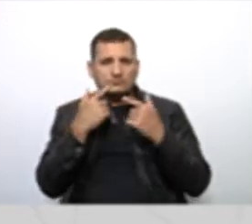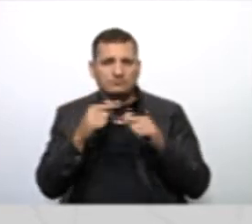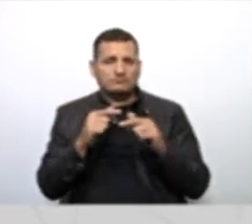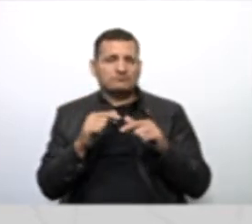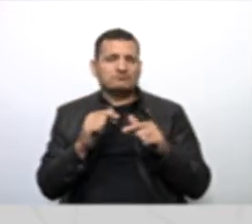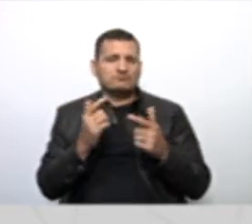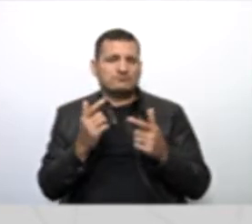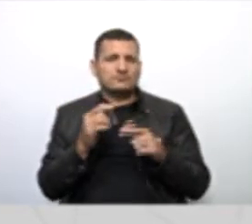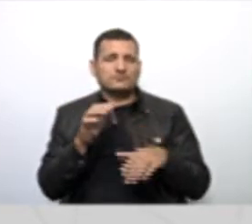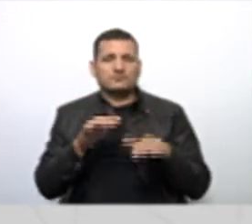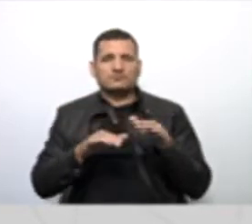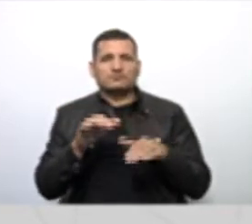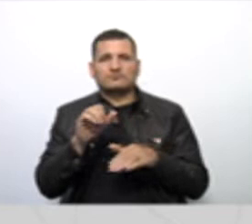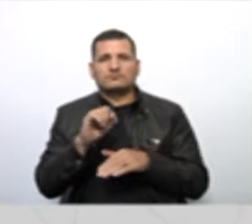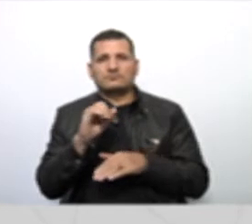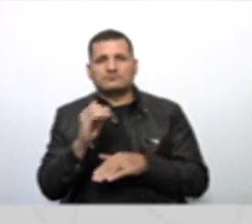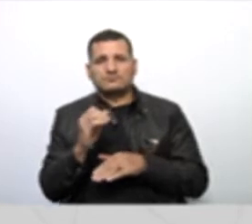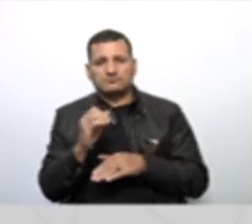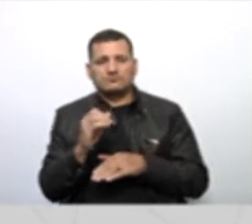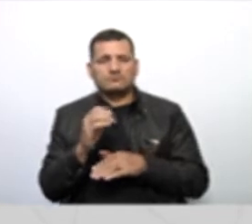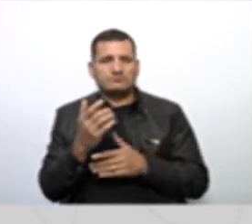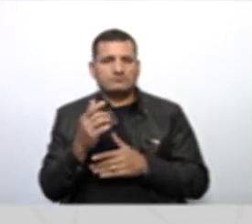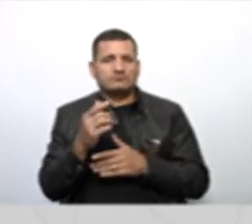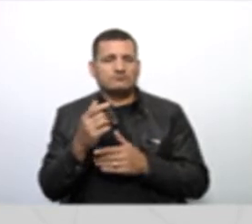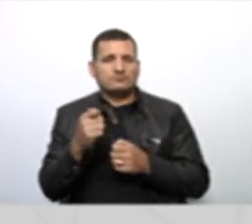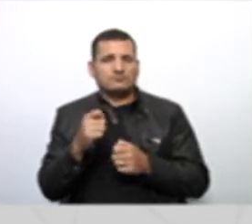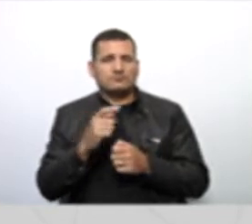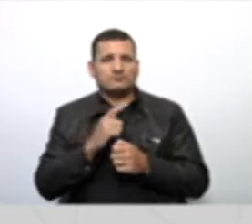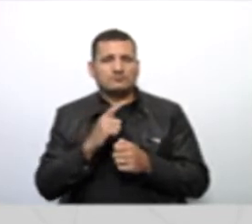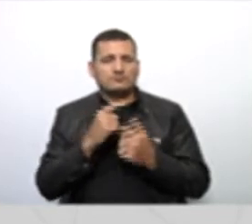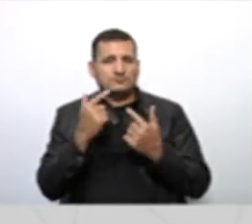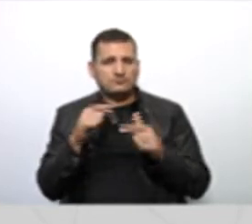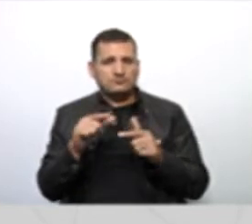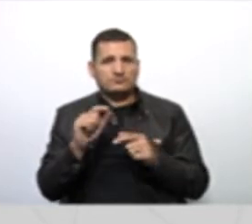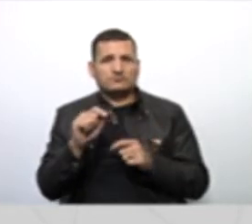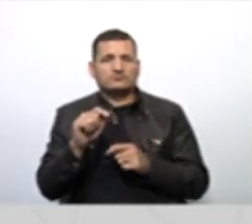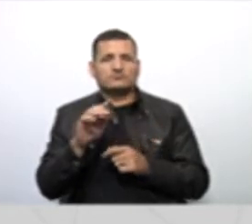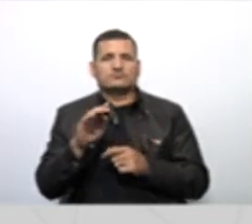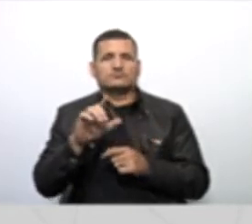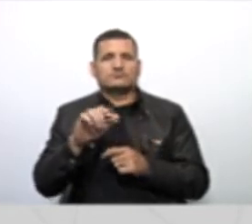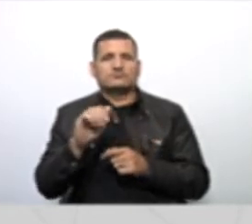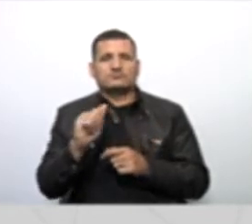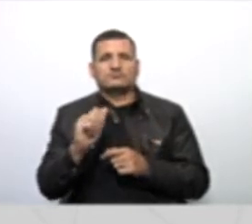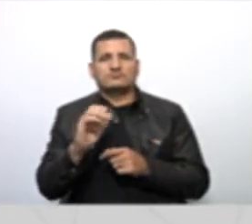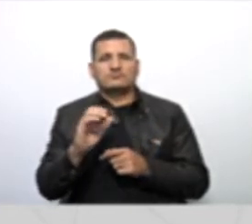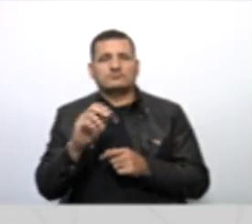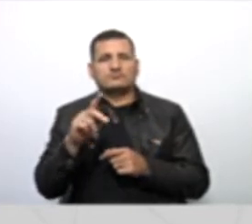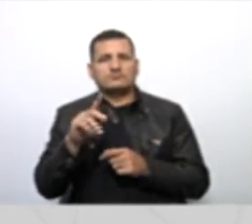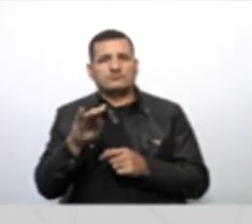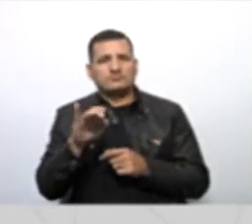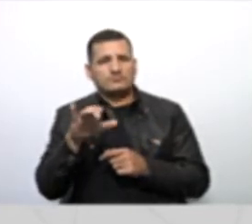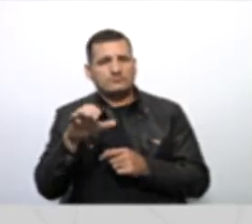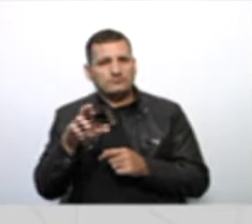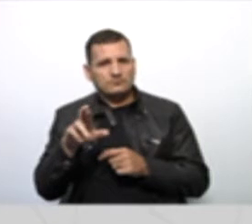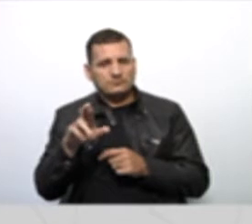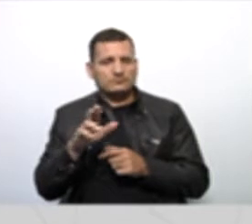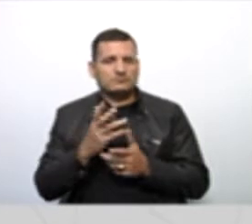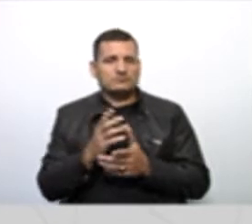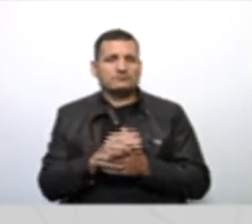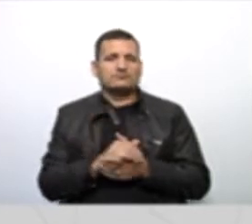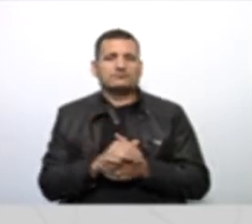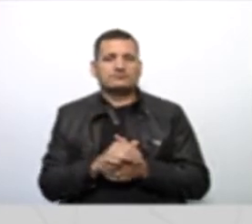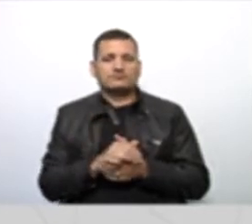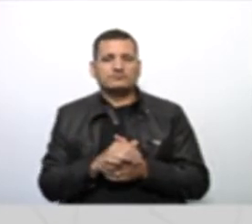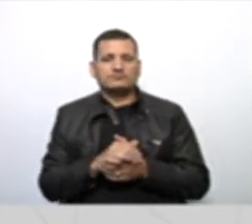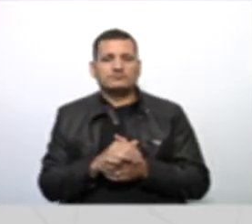sistema operacional. Você vai ter lá uma linguagem que funciona no BlackBerry, né? Eu acredito que Java funciona no BlackBerry, né, professor?